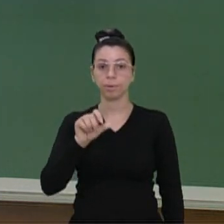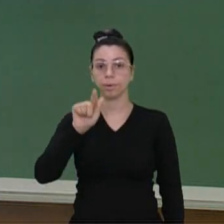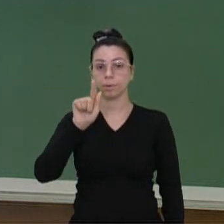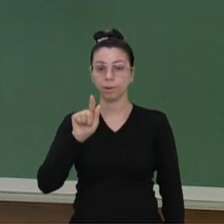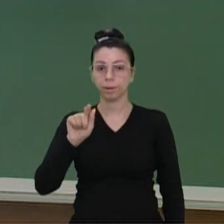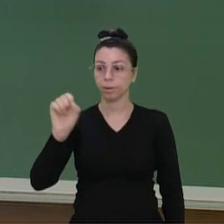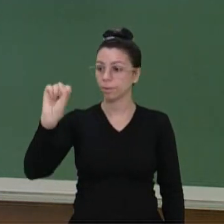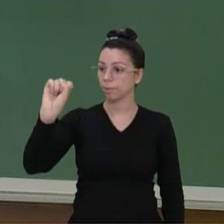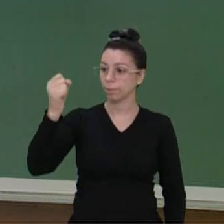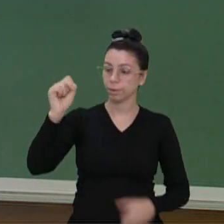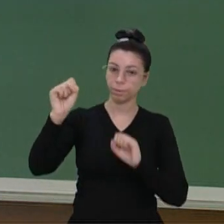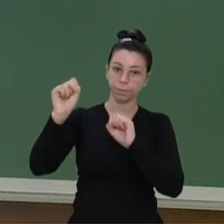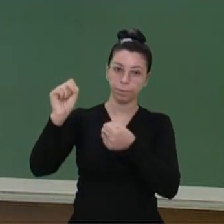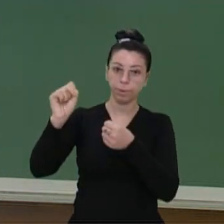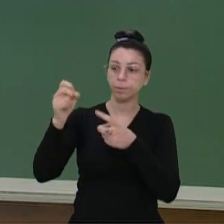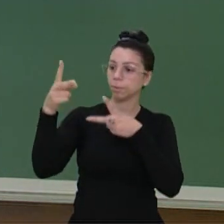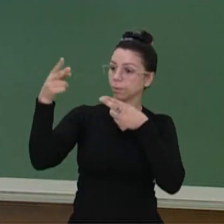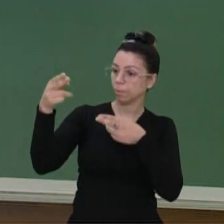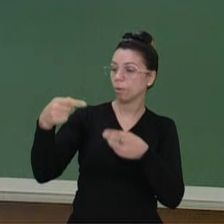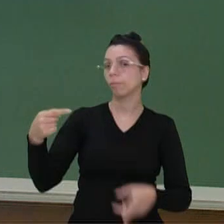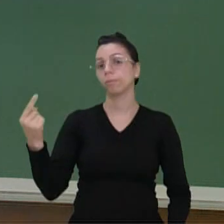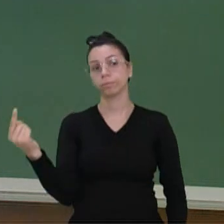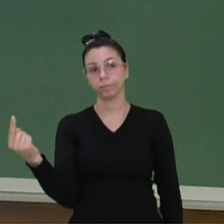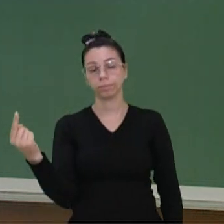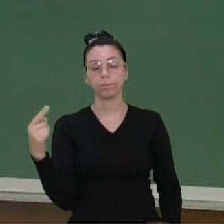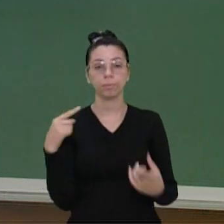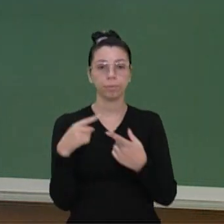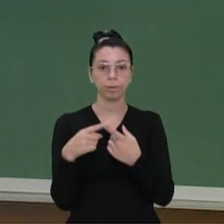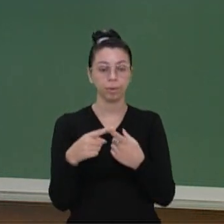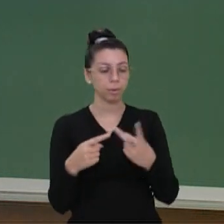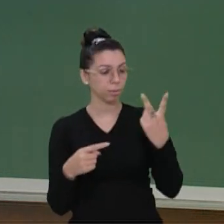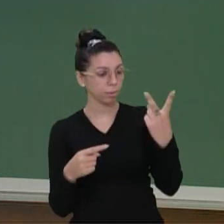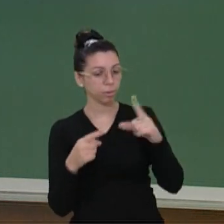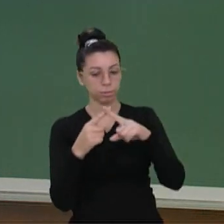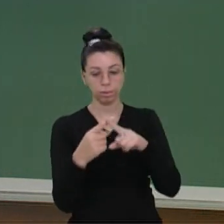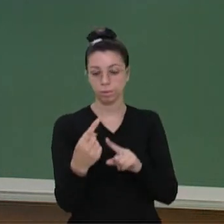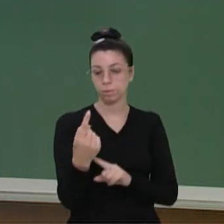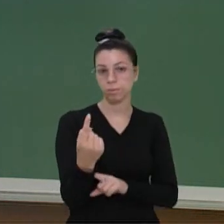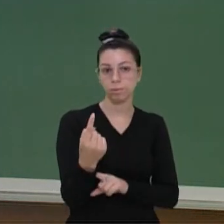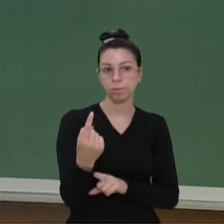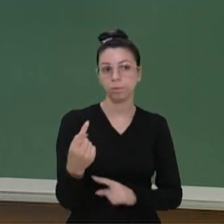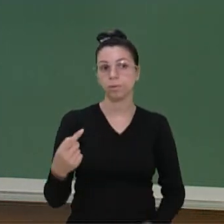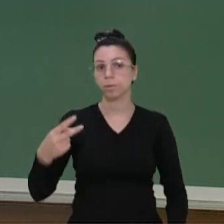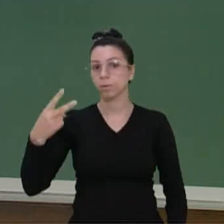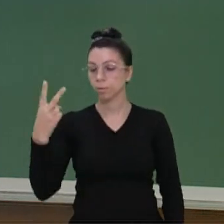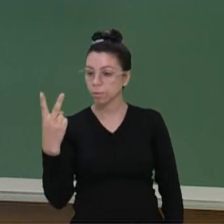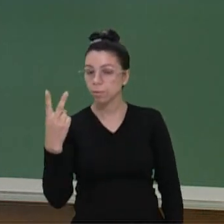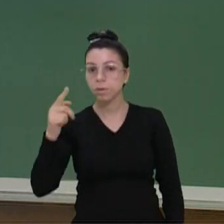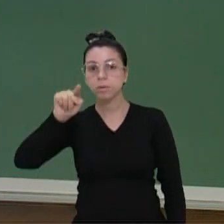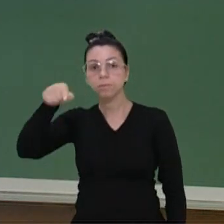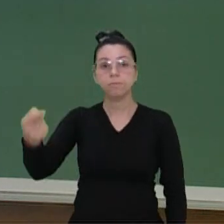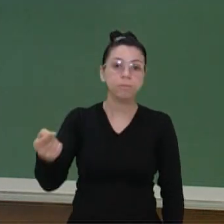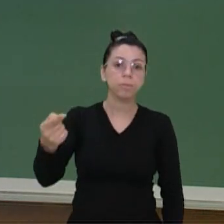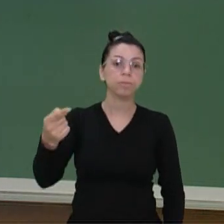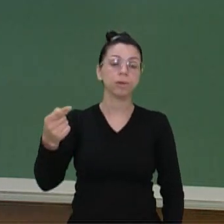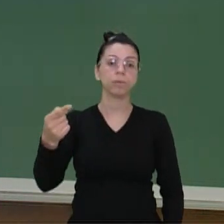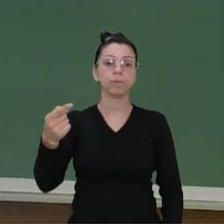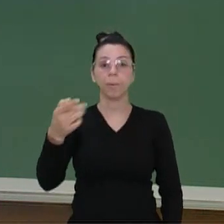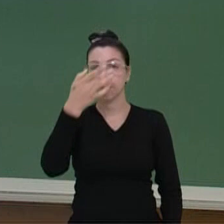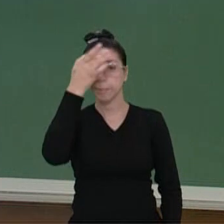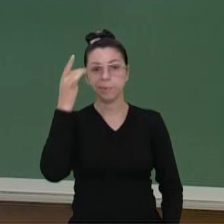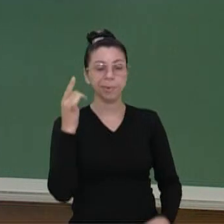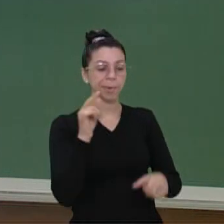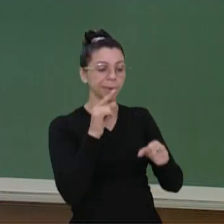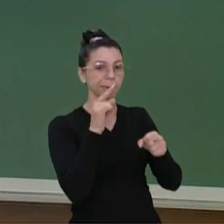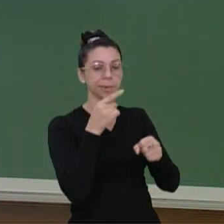base 8, a gente sabe que é 1. Então 2 vezes 1, 2. A gente vai ter 2.000 habitantes em um ano na cidade